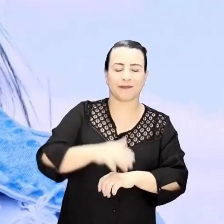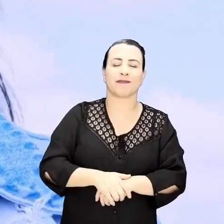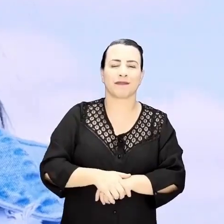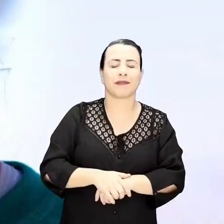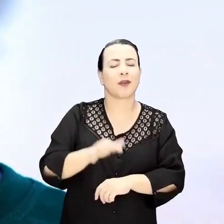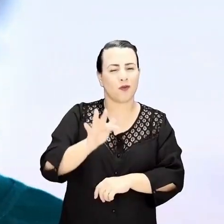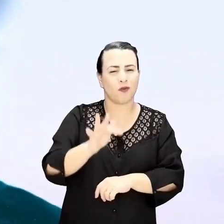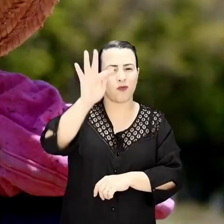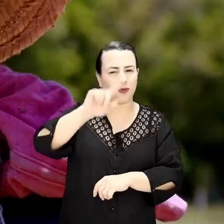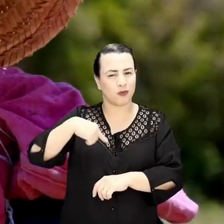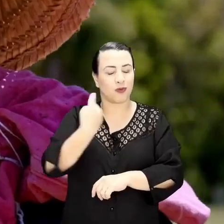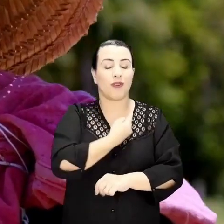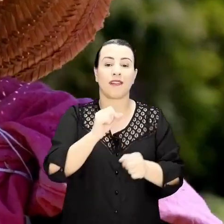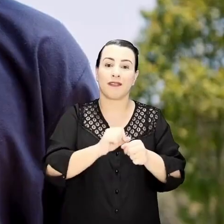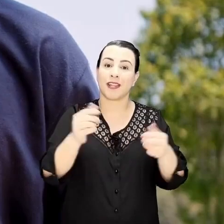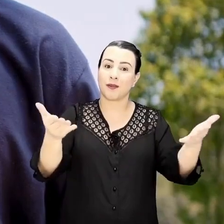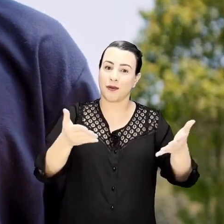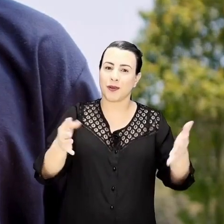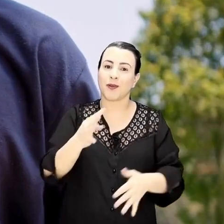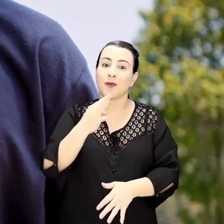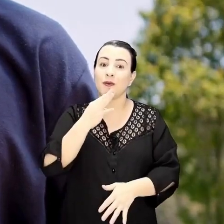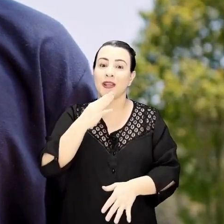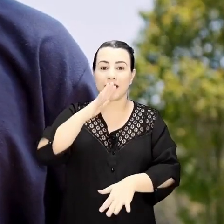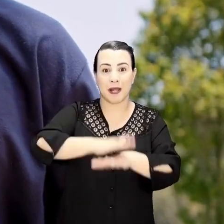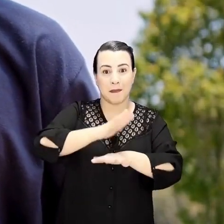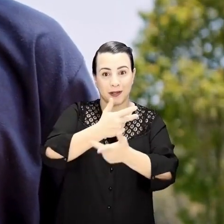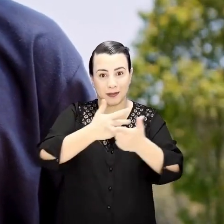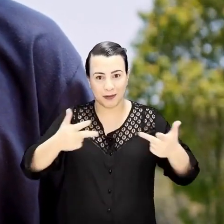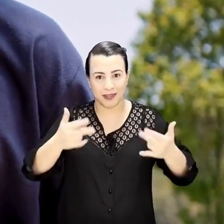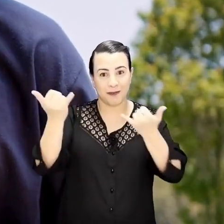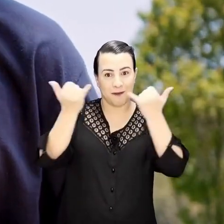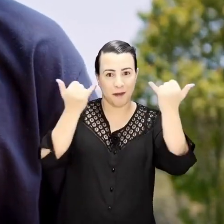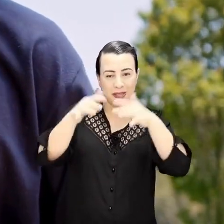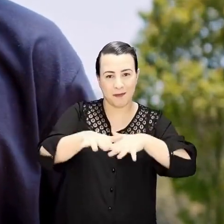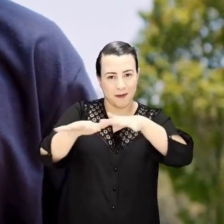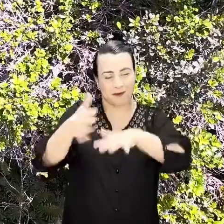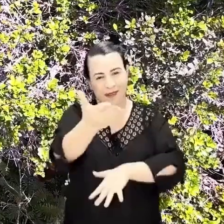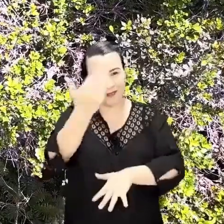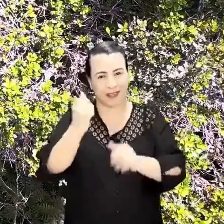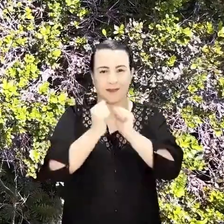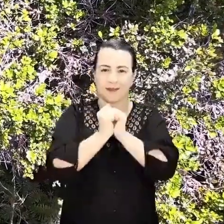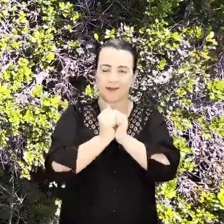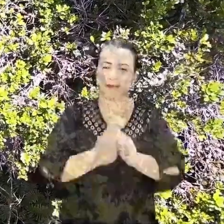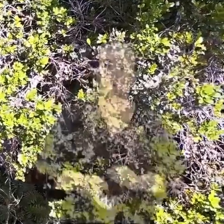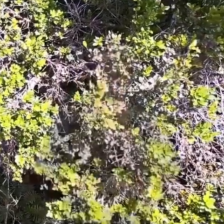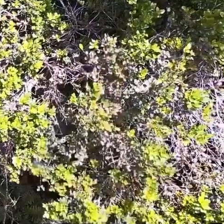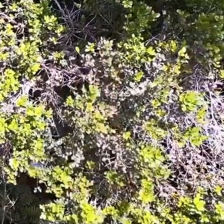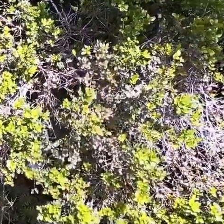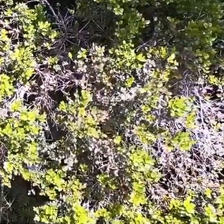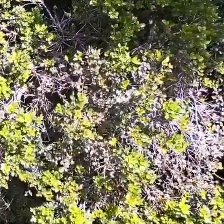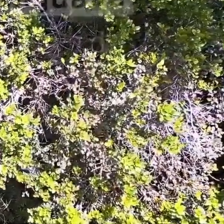o futuro que estamos construindo hoje. Conheça mais sobre o movimento e venha juntar-se a nós.